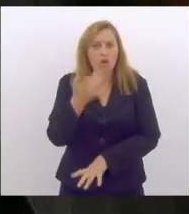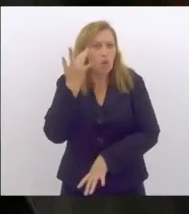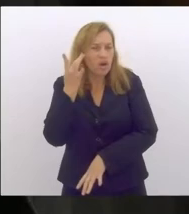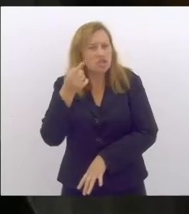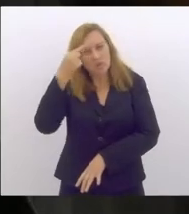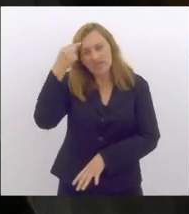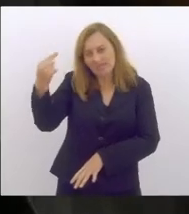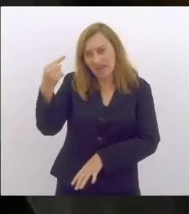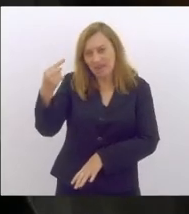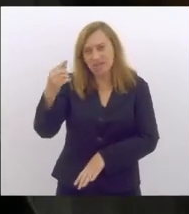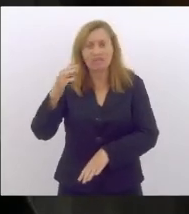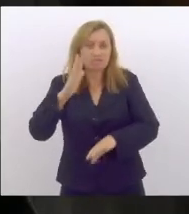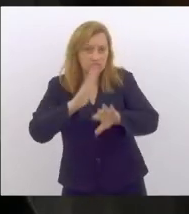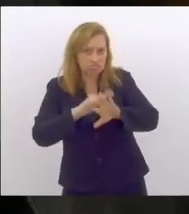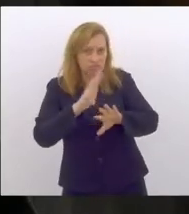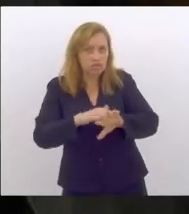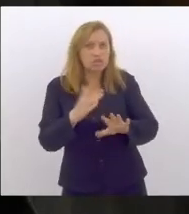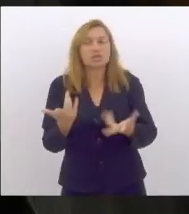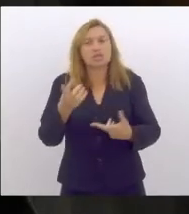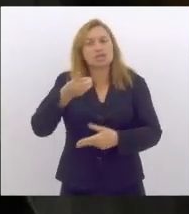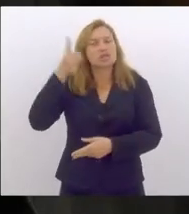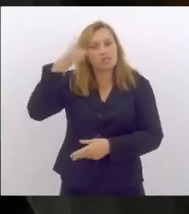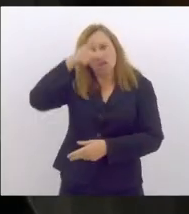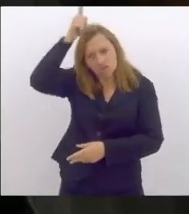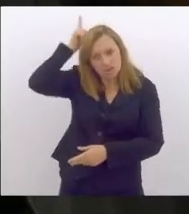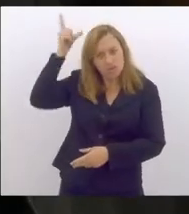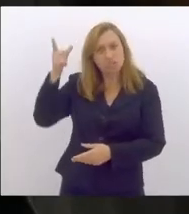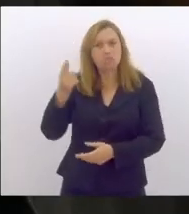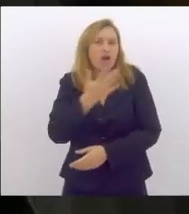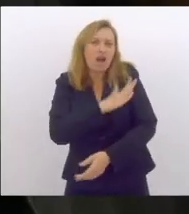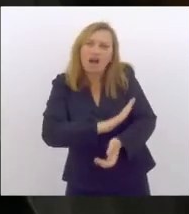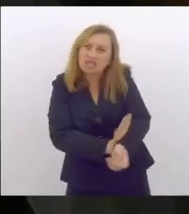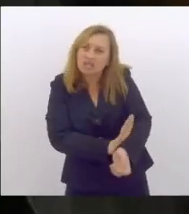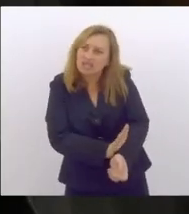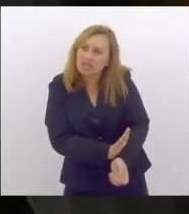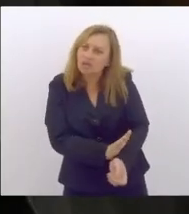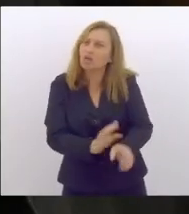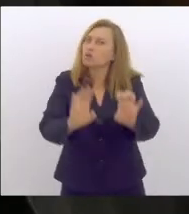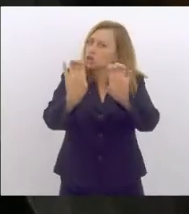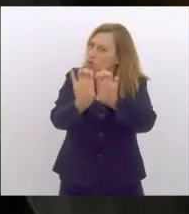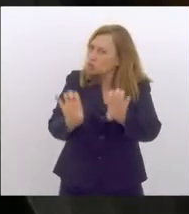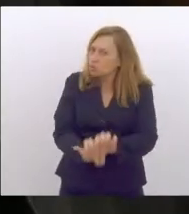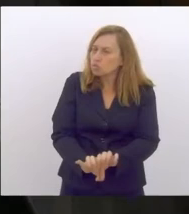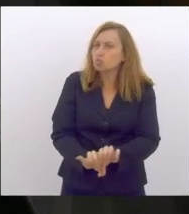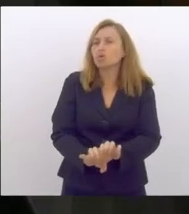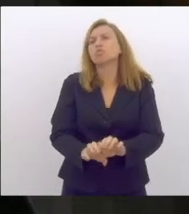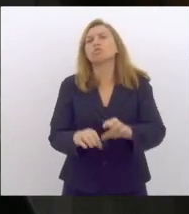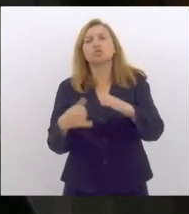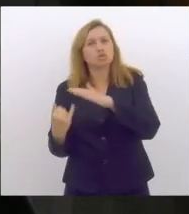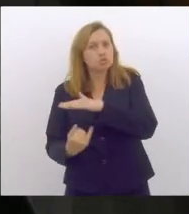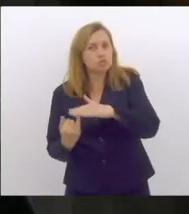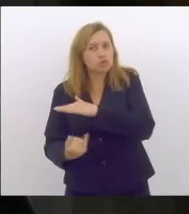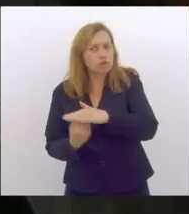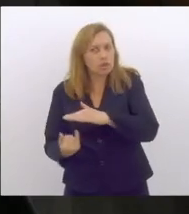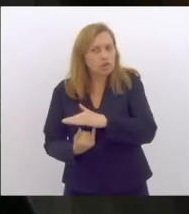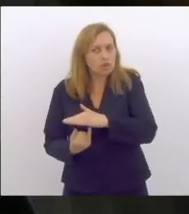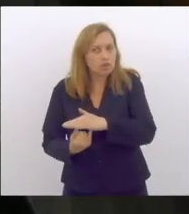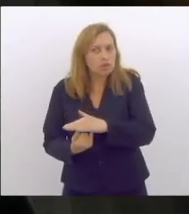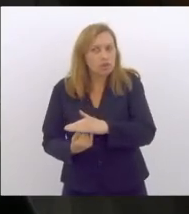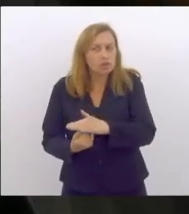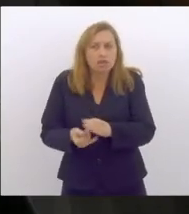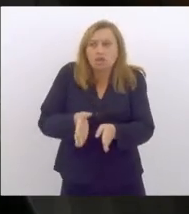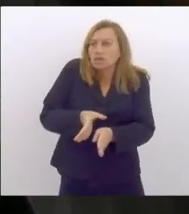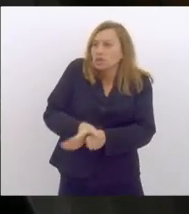lógica Luiz Paulo a uma lógica sistêmica a um racismo estrutural e institucional que